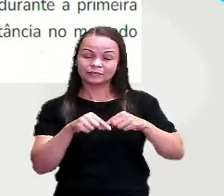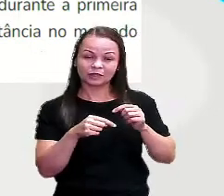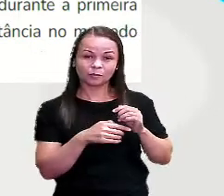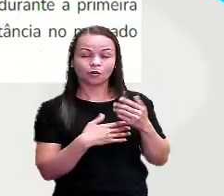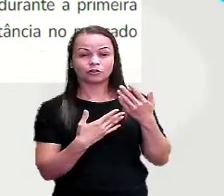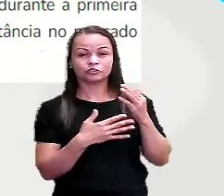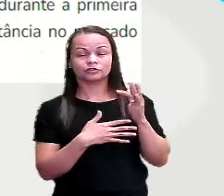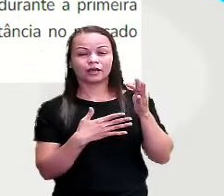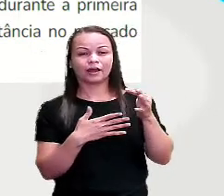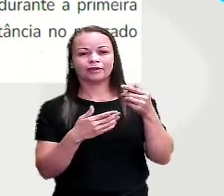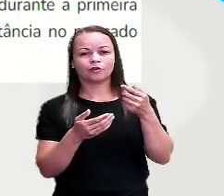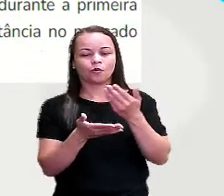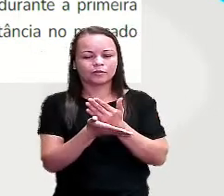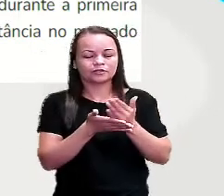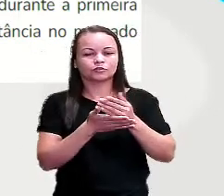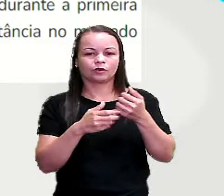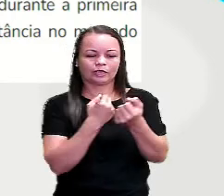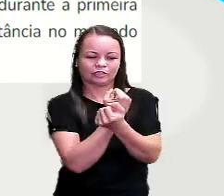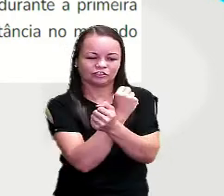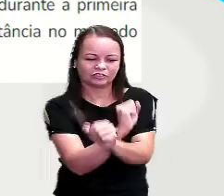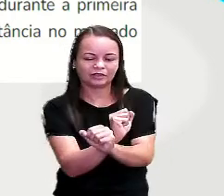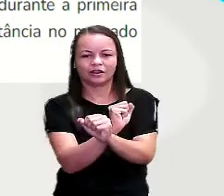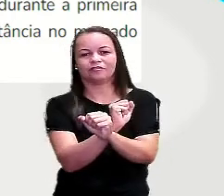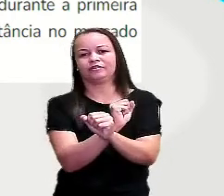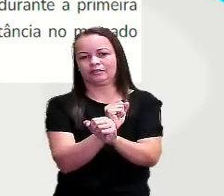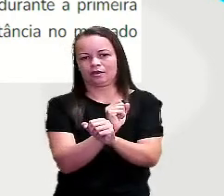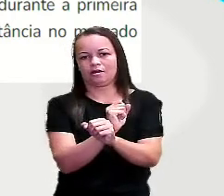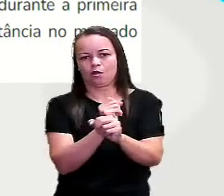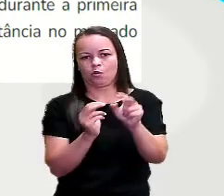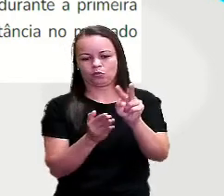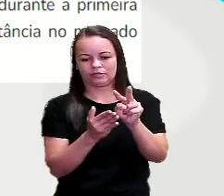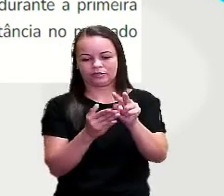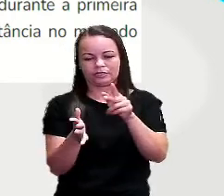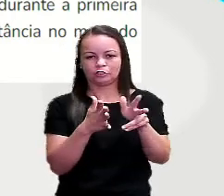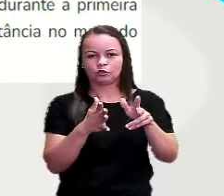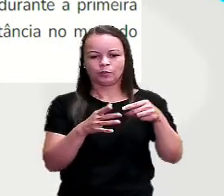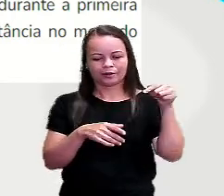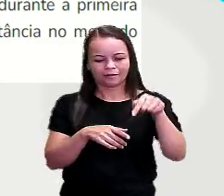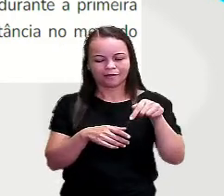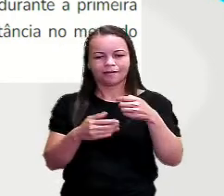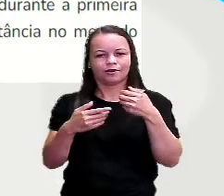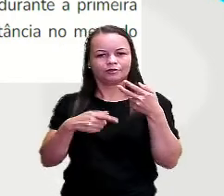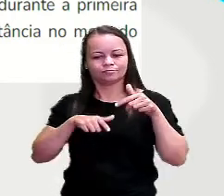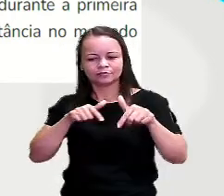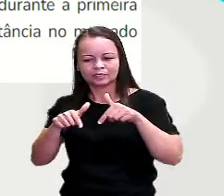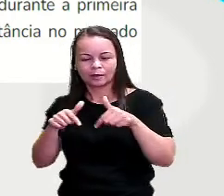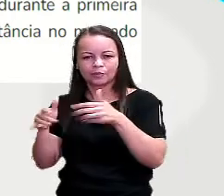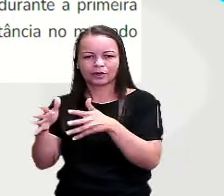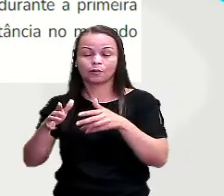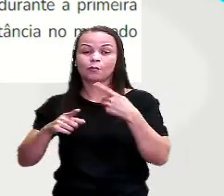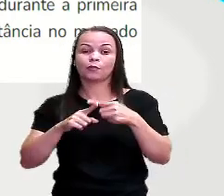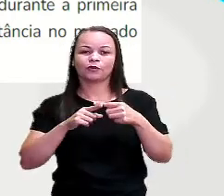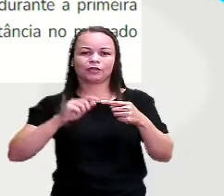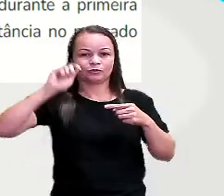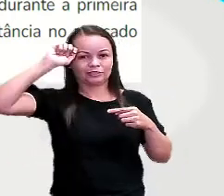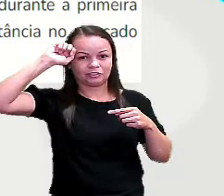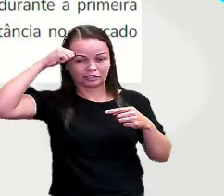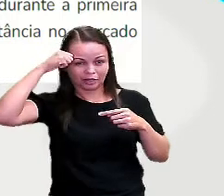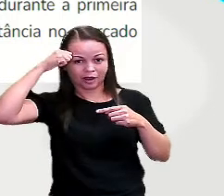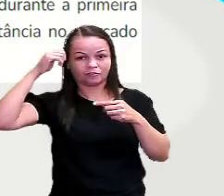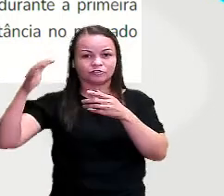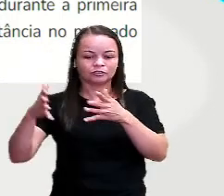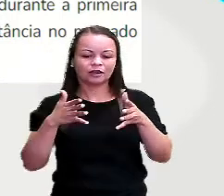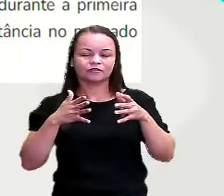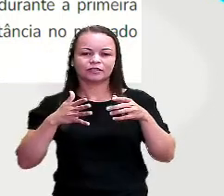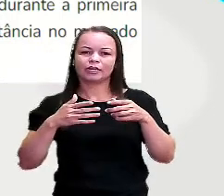e obrigá-los a cortar as árvores por todo o sertão. Isso porque os escravos africanos eram muito caros. Então, lidar com os